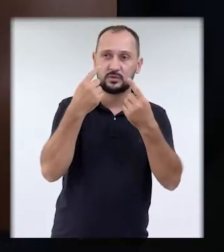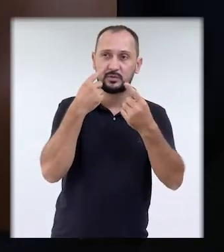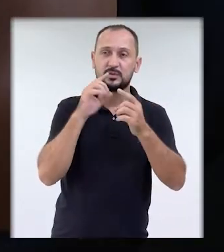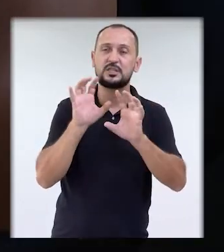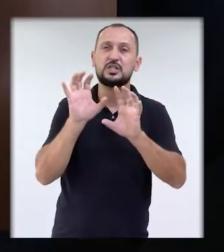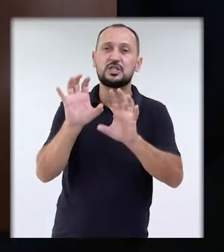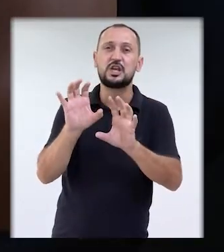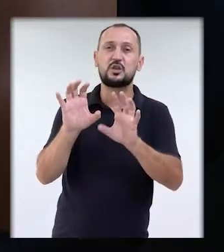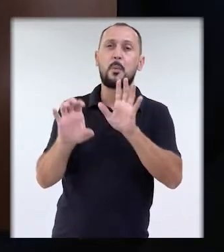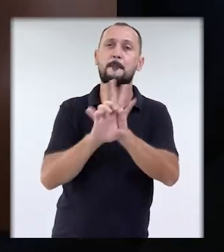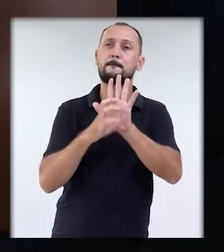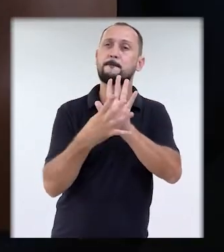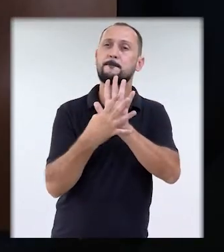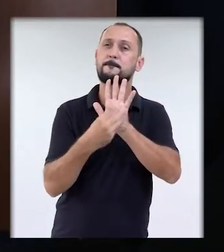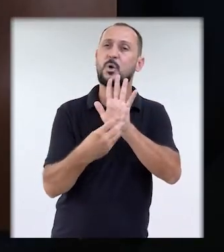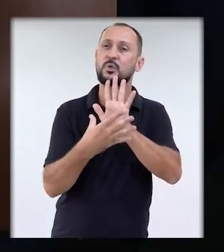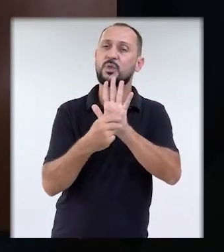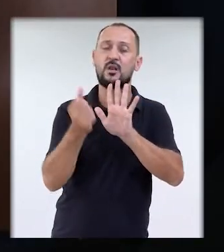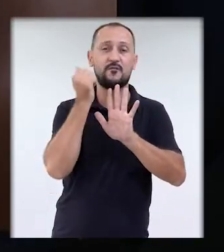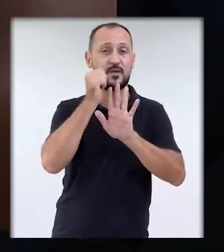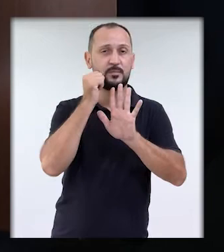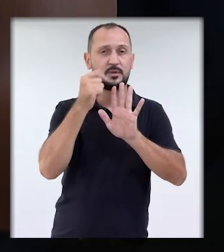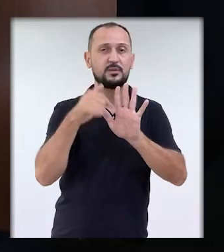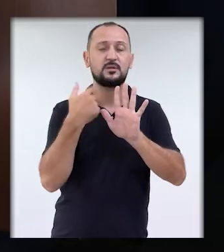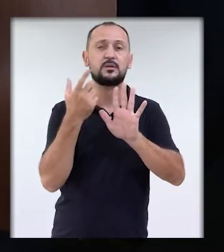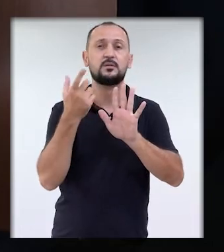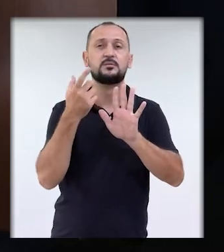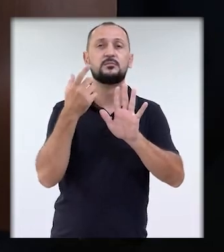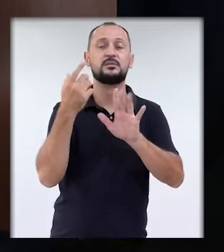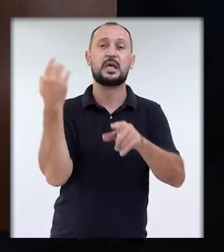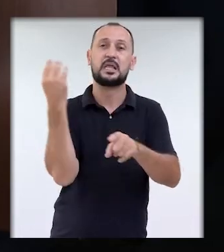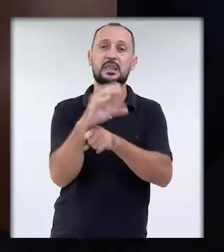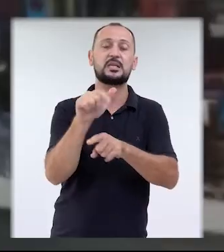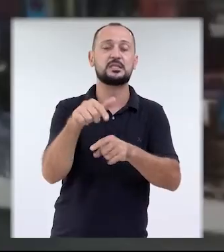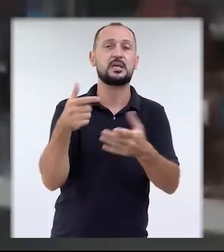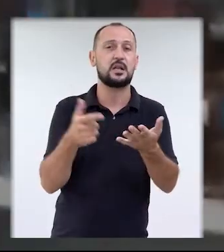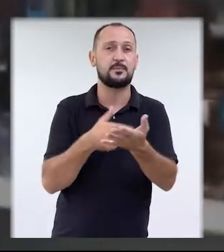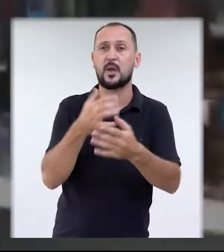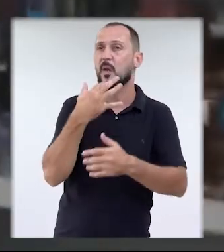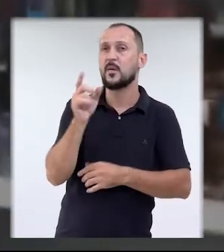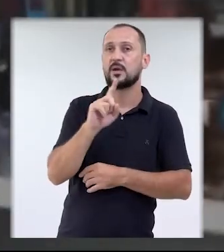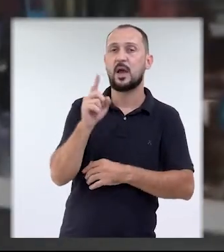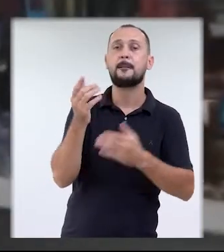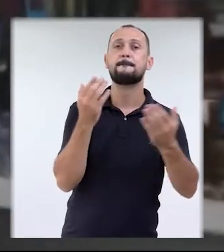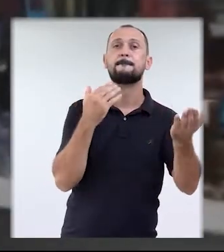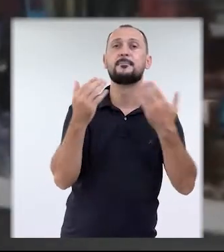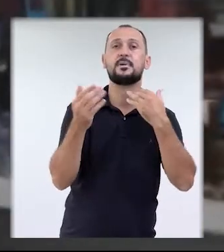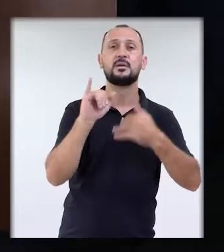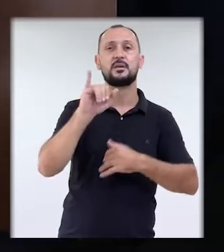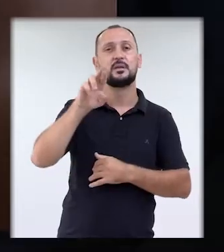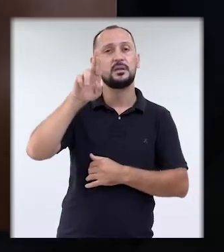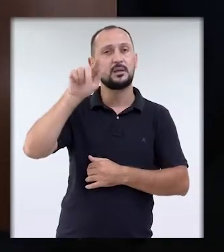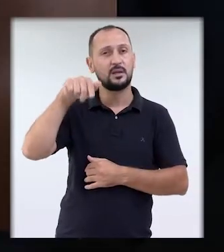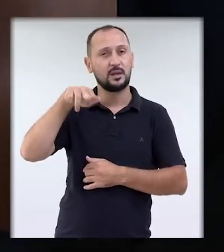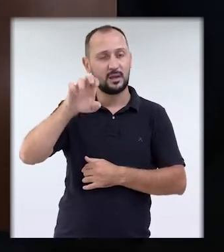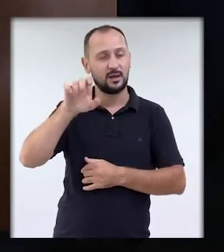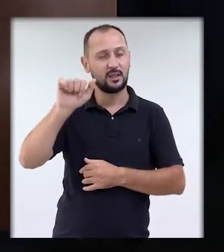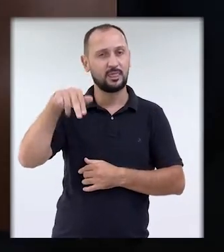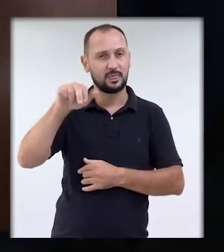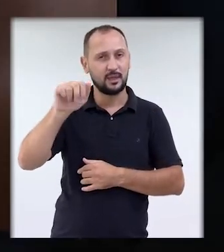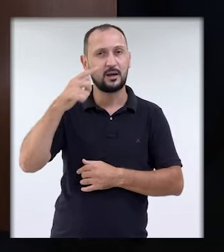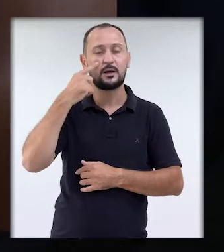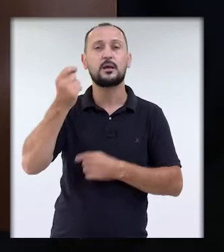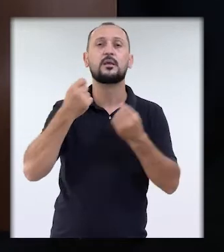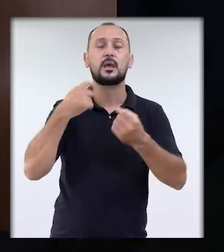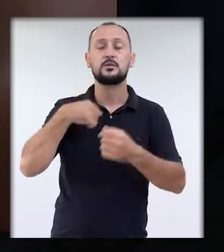o arquétipo feminino a partir das abordagens dessa publicação. Para quem não sabe, a psicologia junguiana enfatiza a